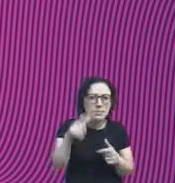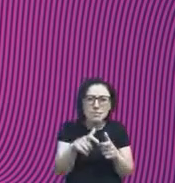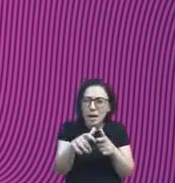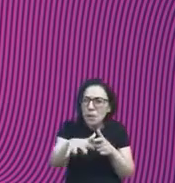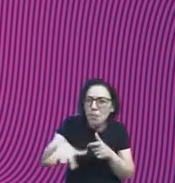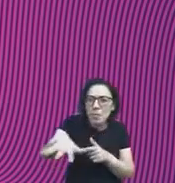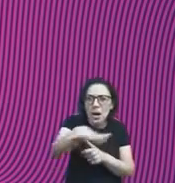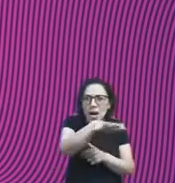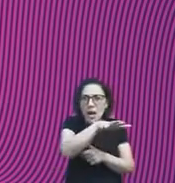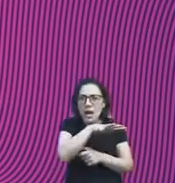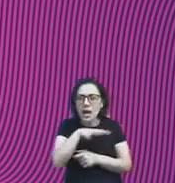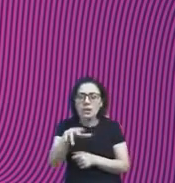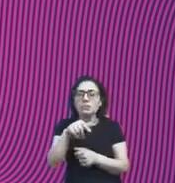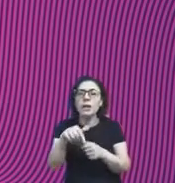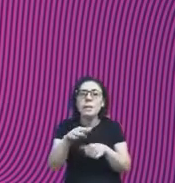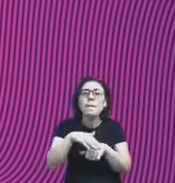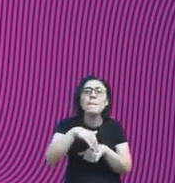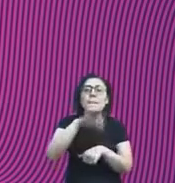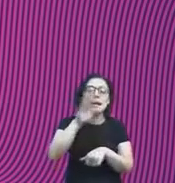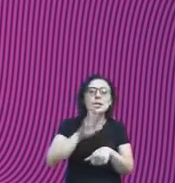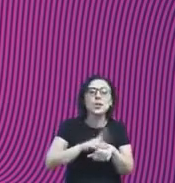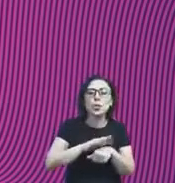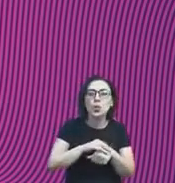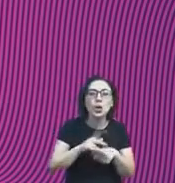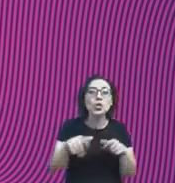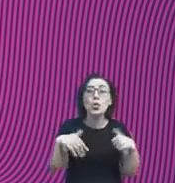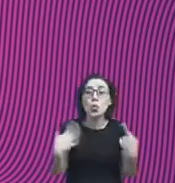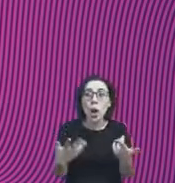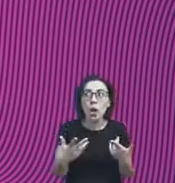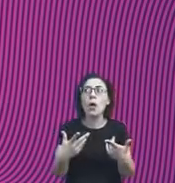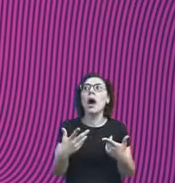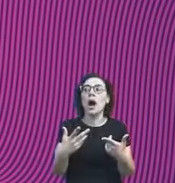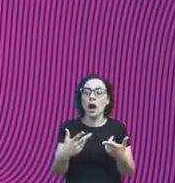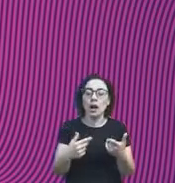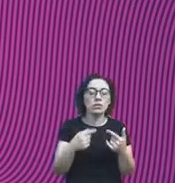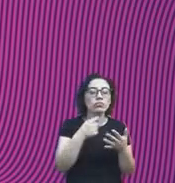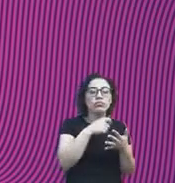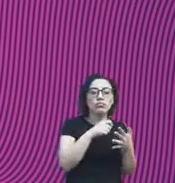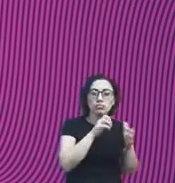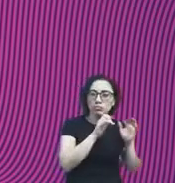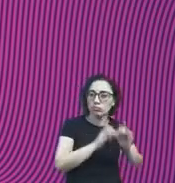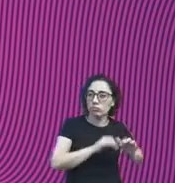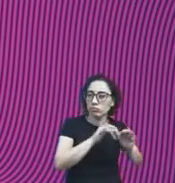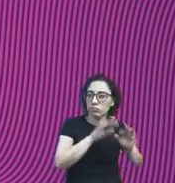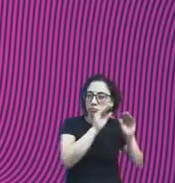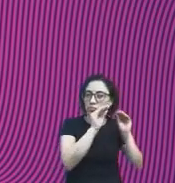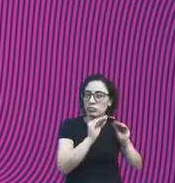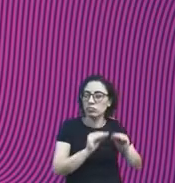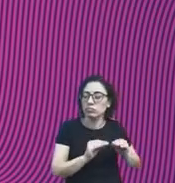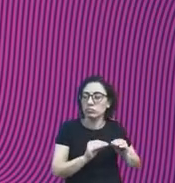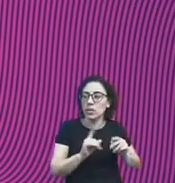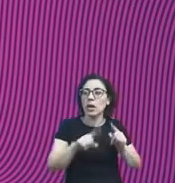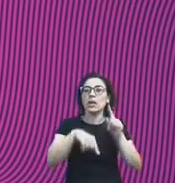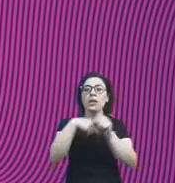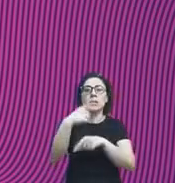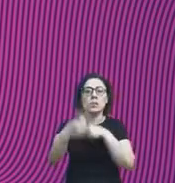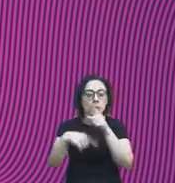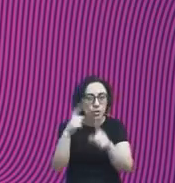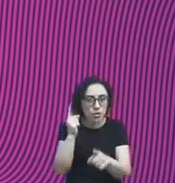levantamentos, depois descobre que existia, em função da concentração de emprego numa grande indústria, uma determinada